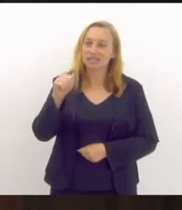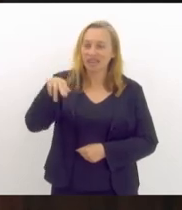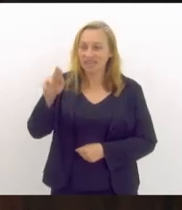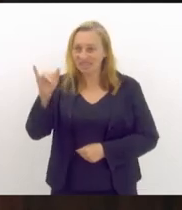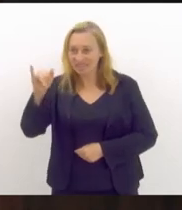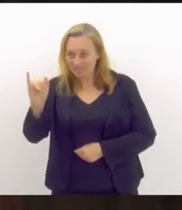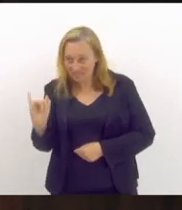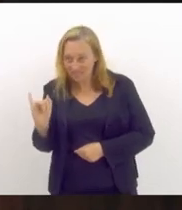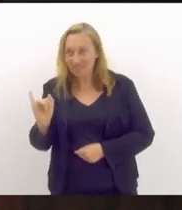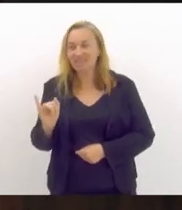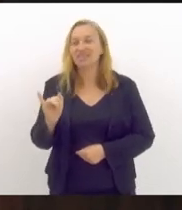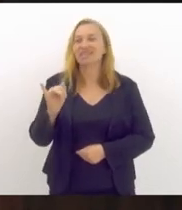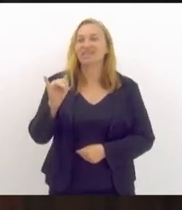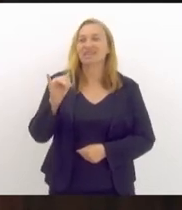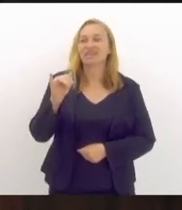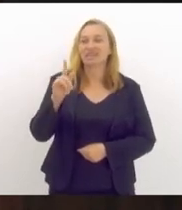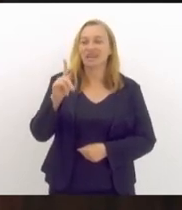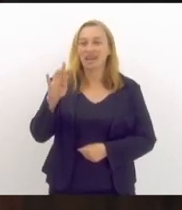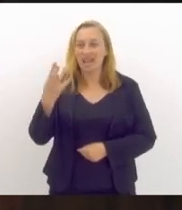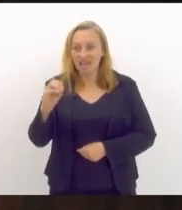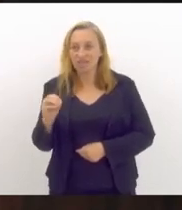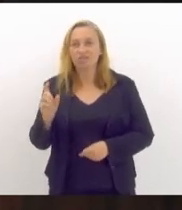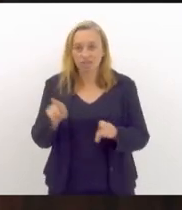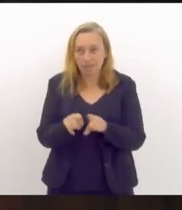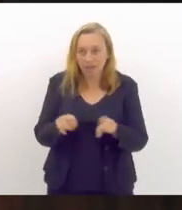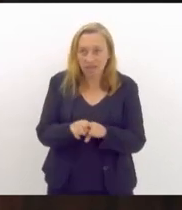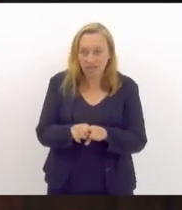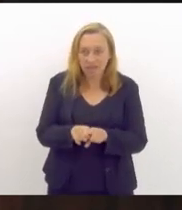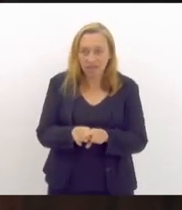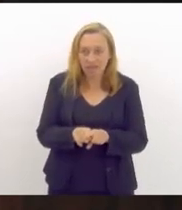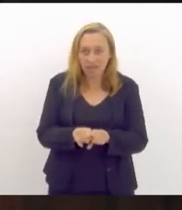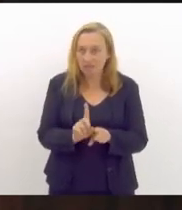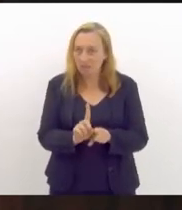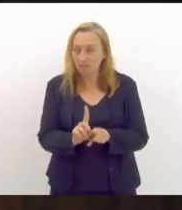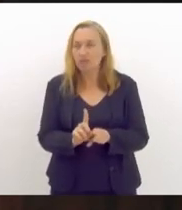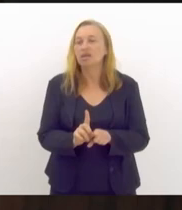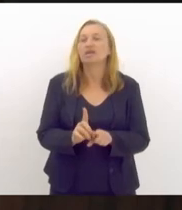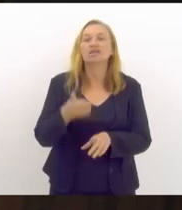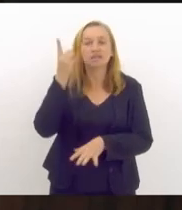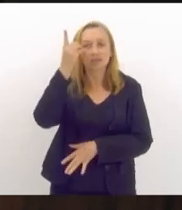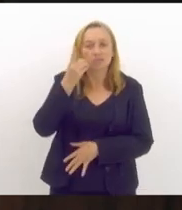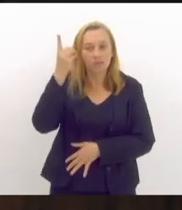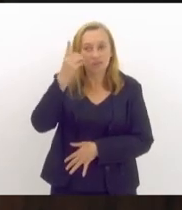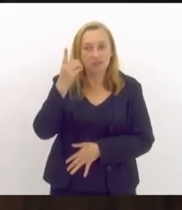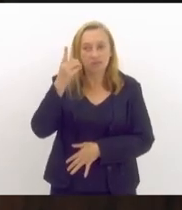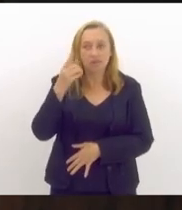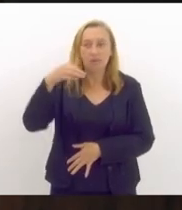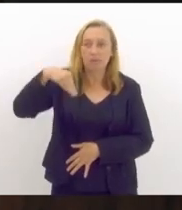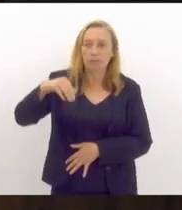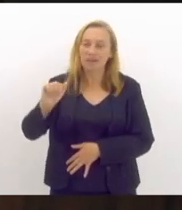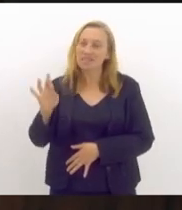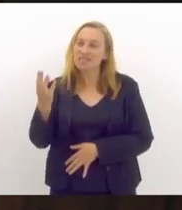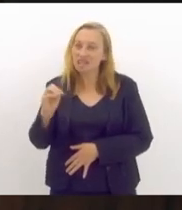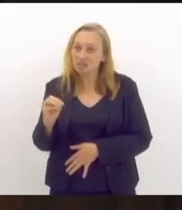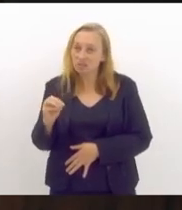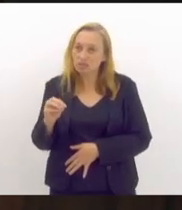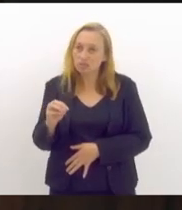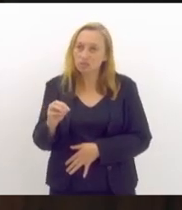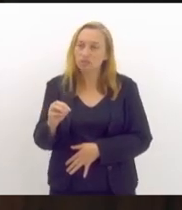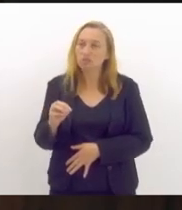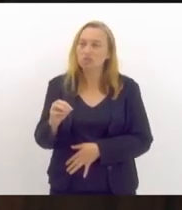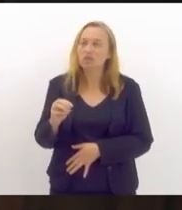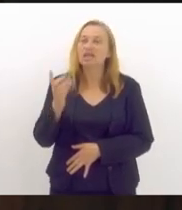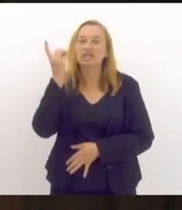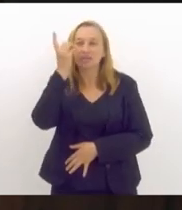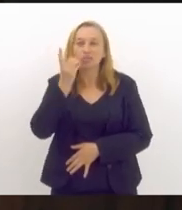hein Deputado Gagliasso também abstenção não deputado Carlos Macedo abstenção